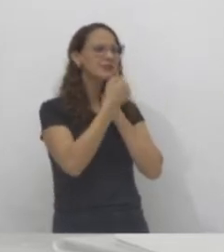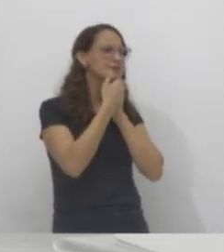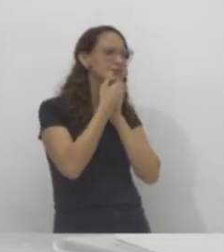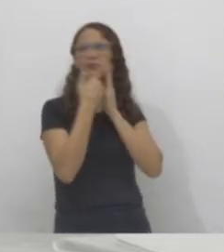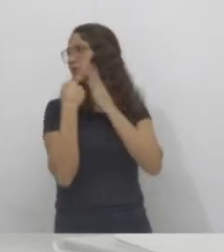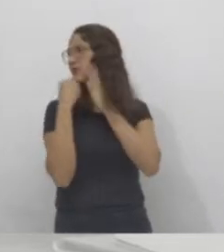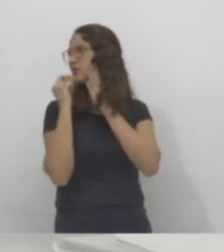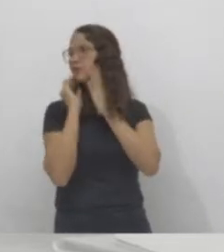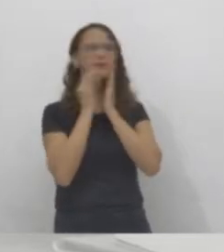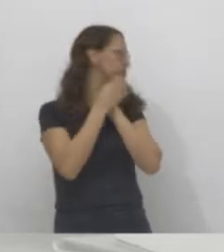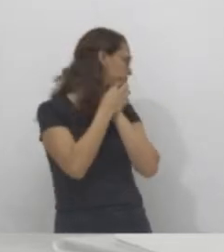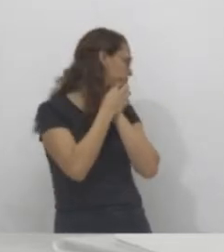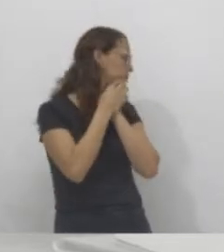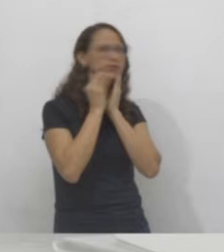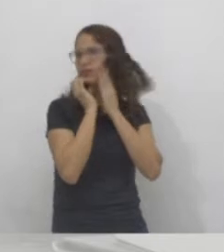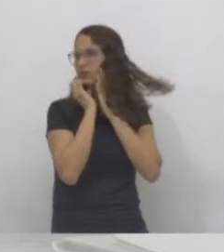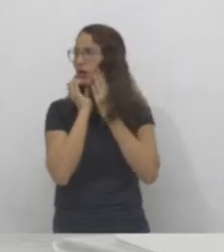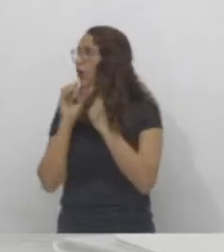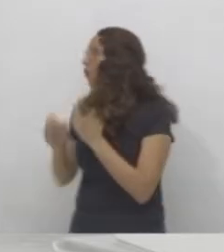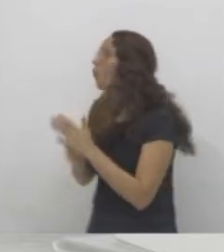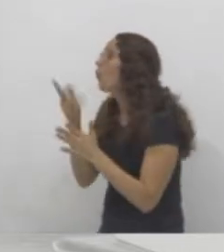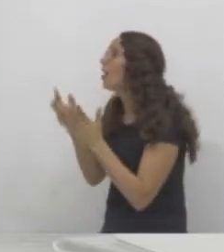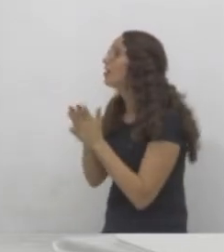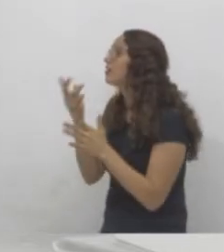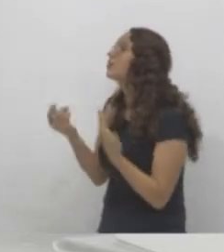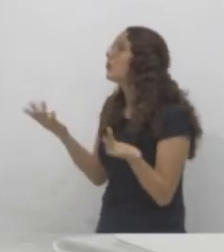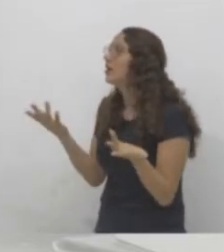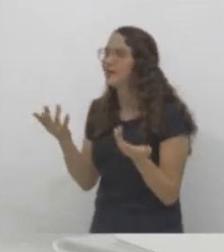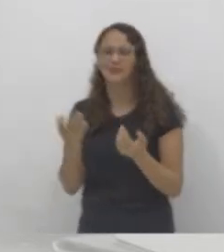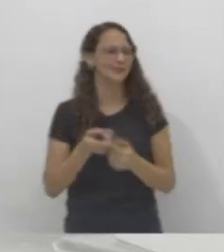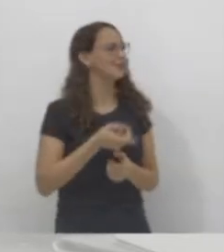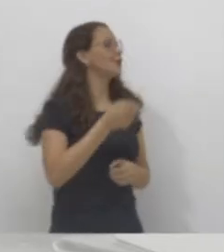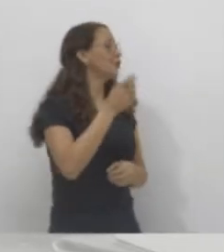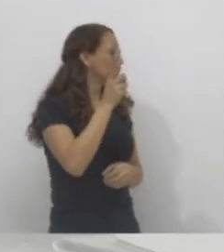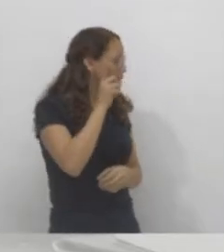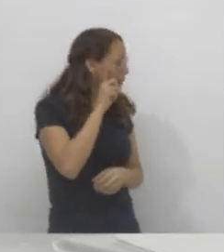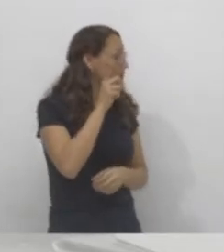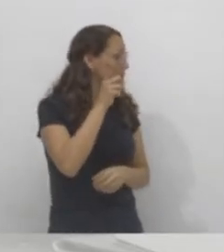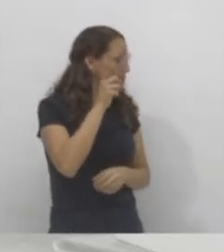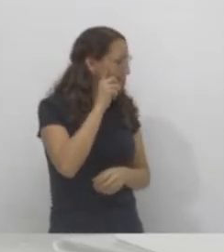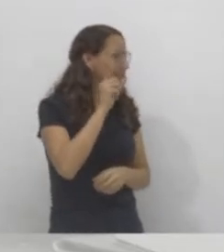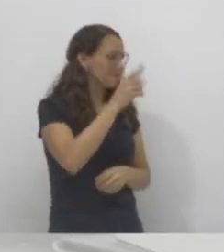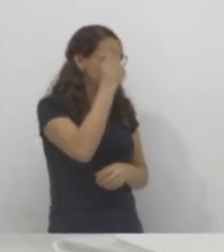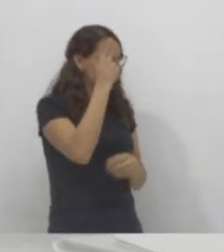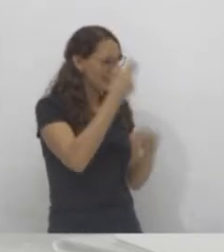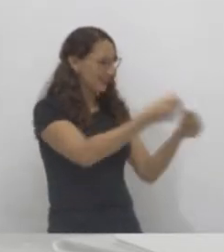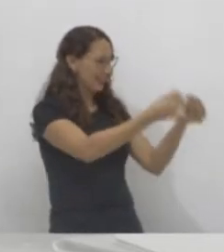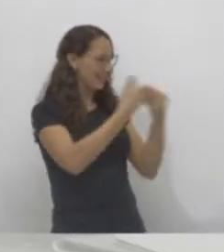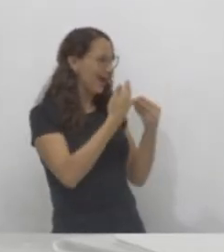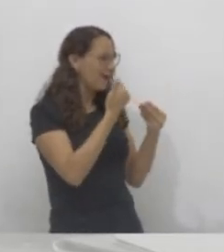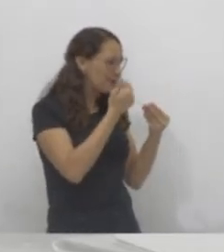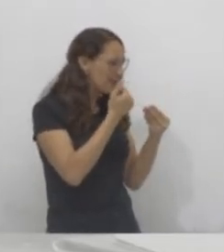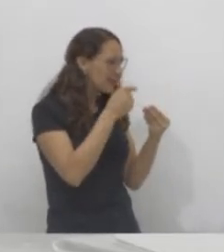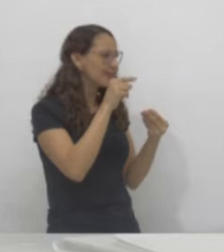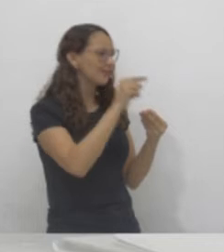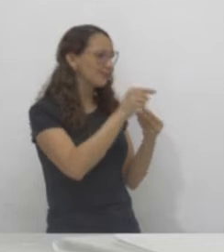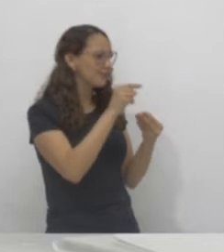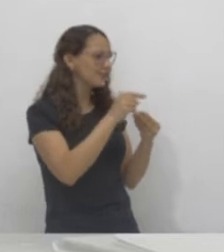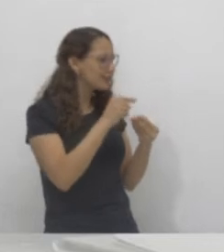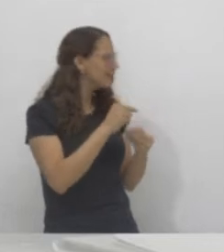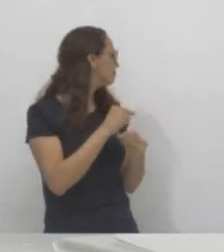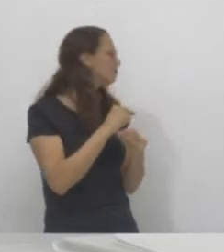para a esquerda. Quantas vezes, doutor? Todas as vezes que lhe oferecerem comida. É a hora do